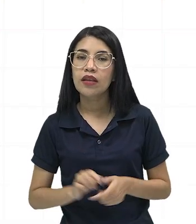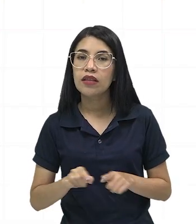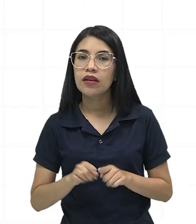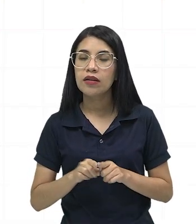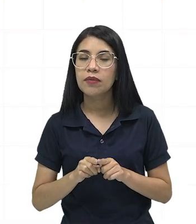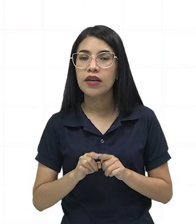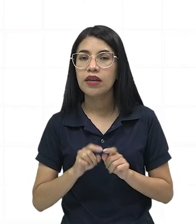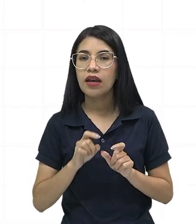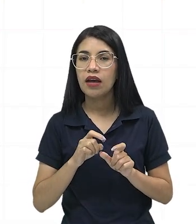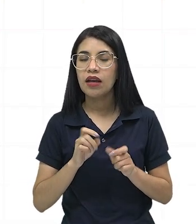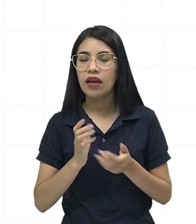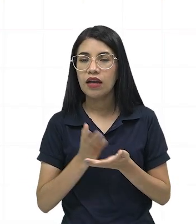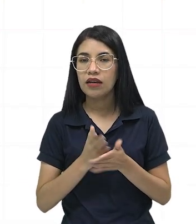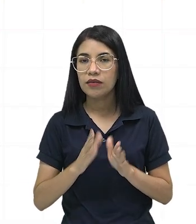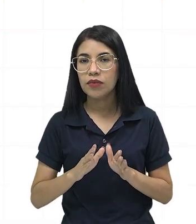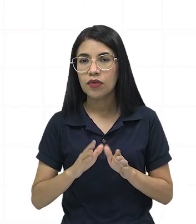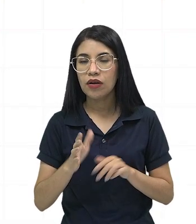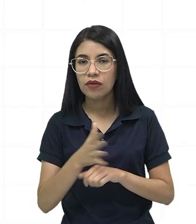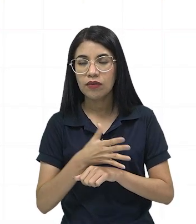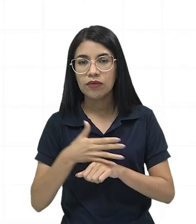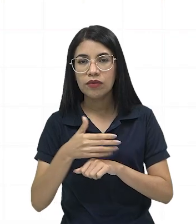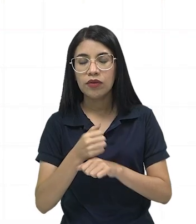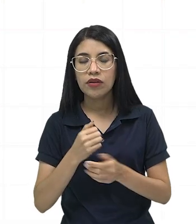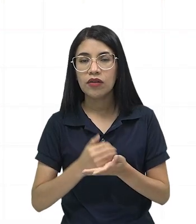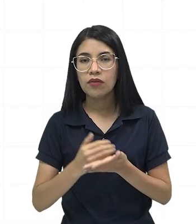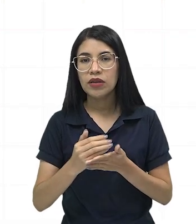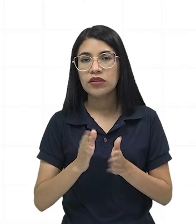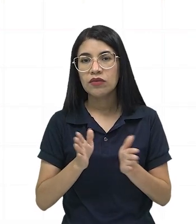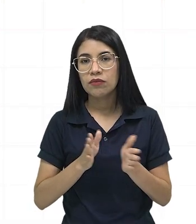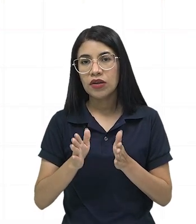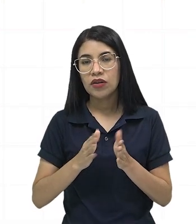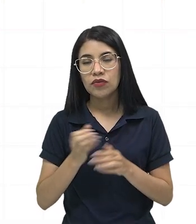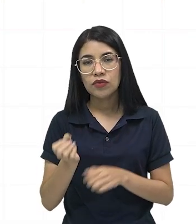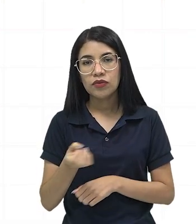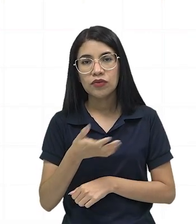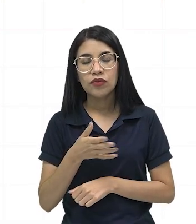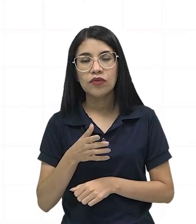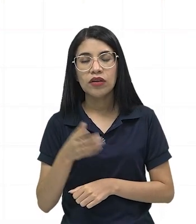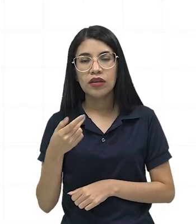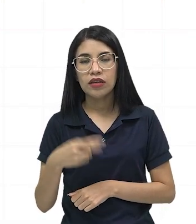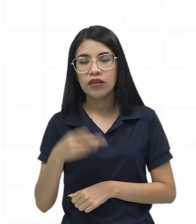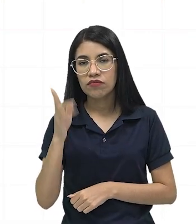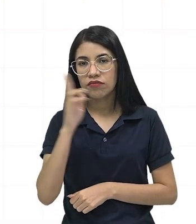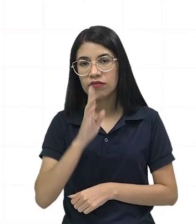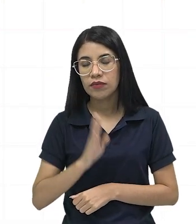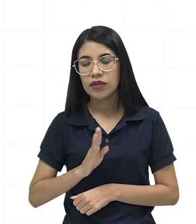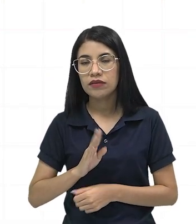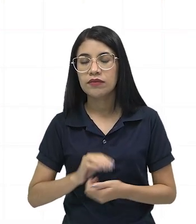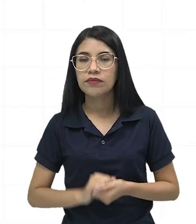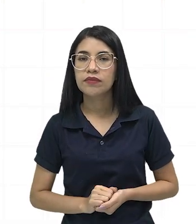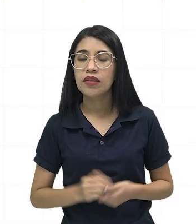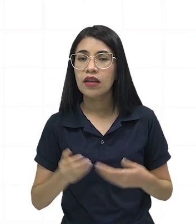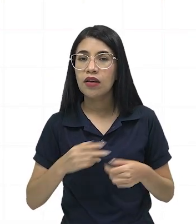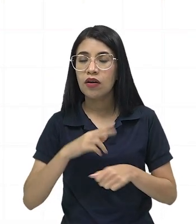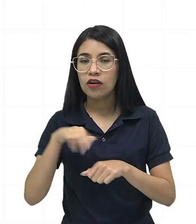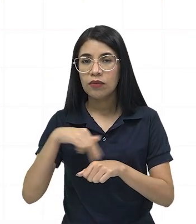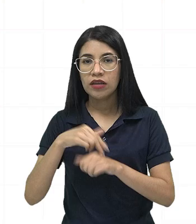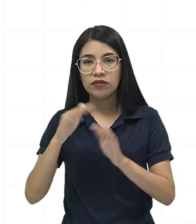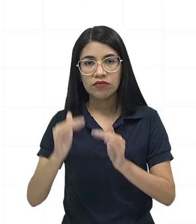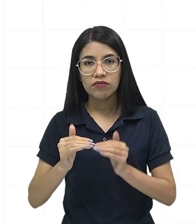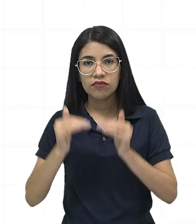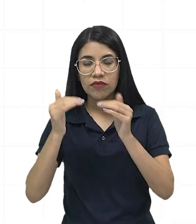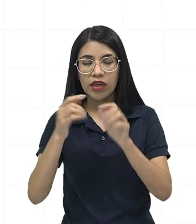fim do domínio colonial e o início de uma nova fase na história do Brasil, agora como uma nação soberana